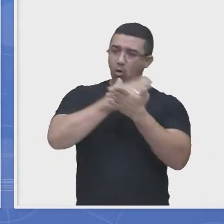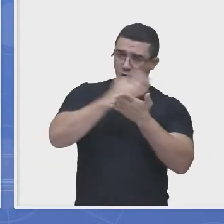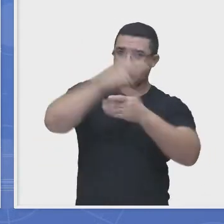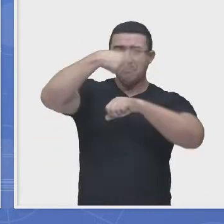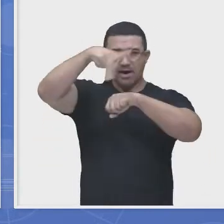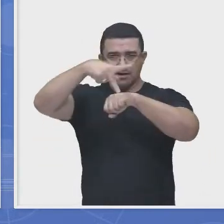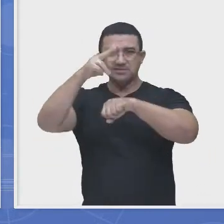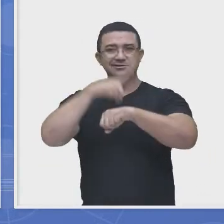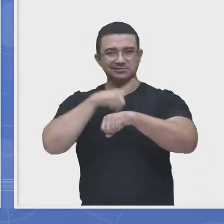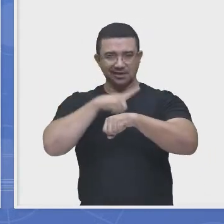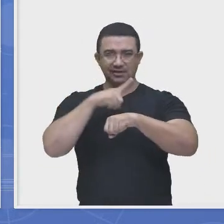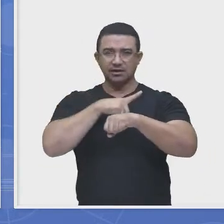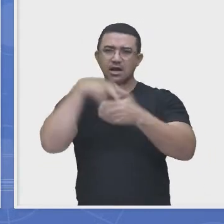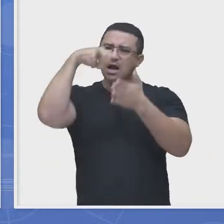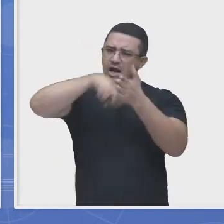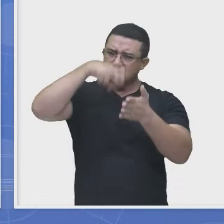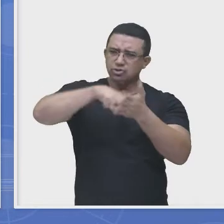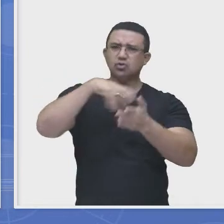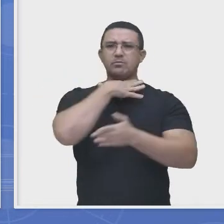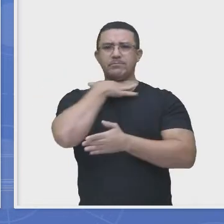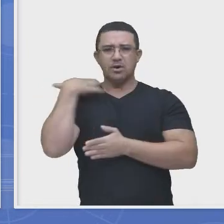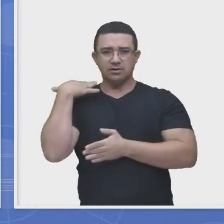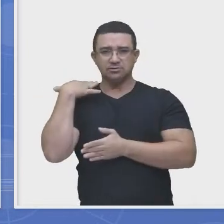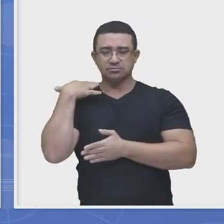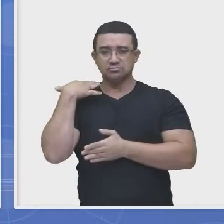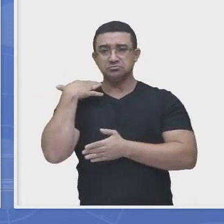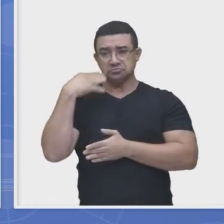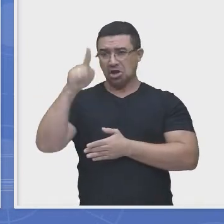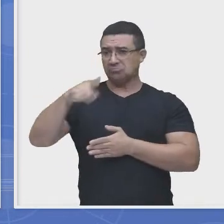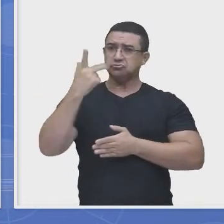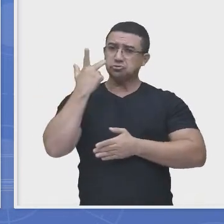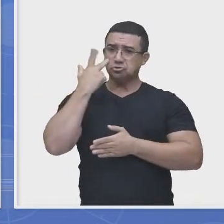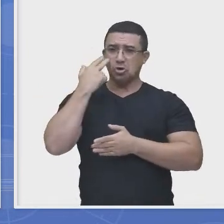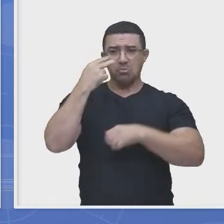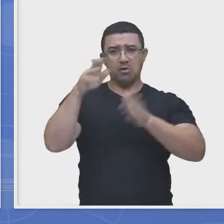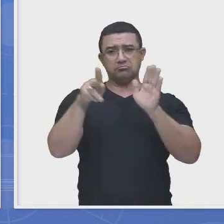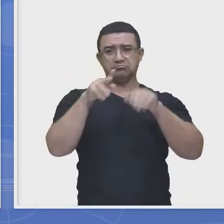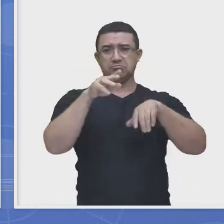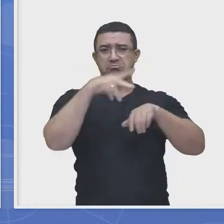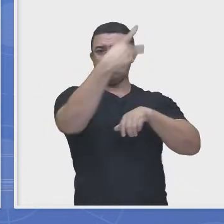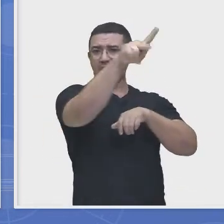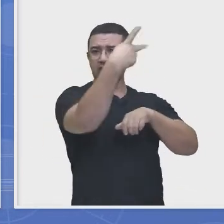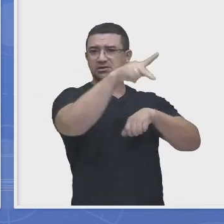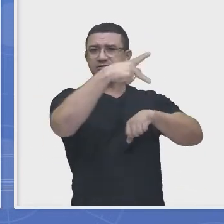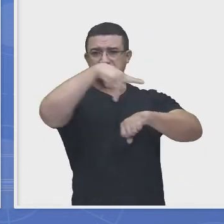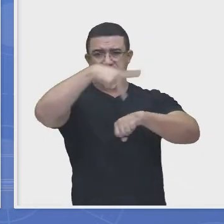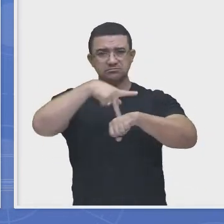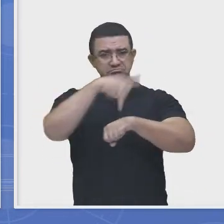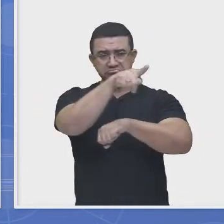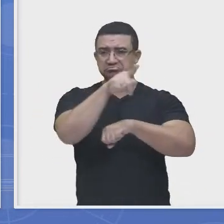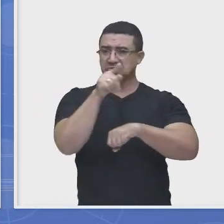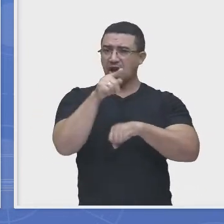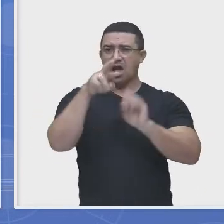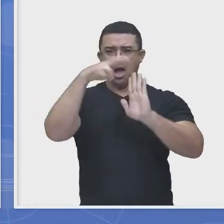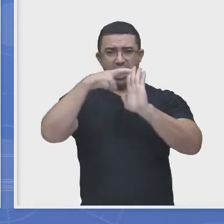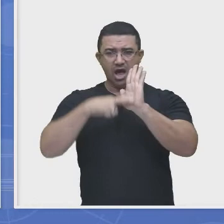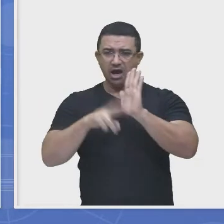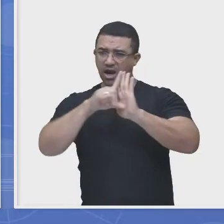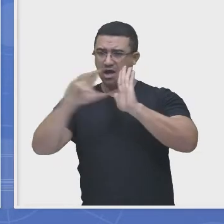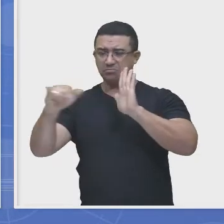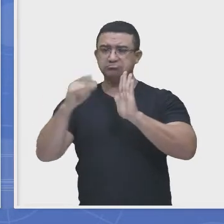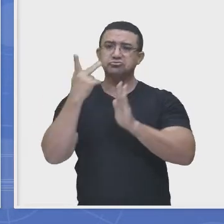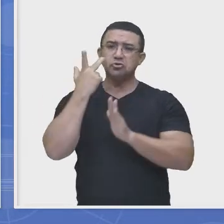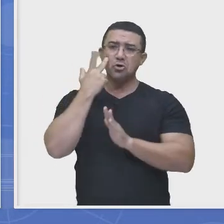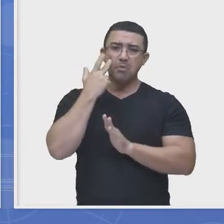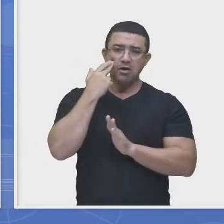que executam esse tipo de pena, ele é o meio legal. Não é crime lá tirar a vida de outra pessoa desta forma.